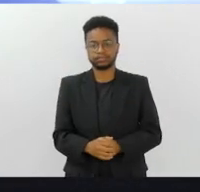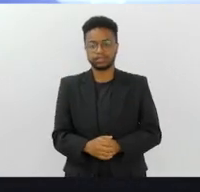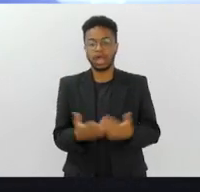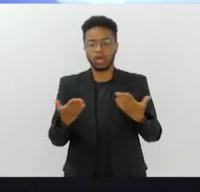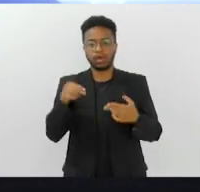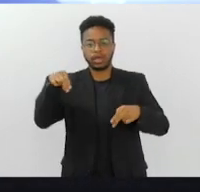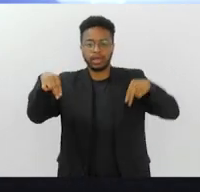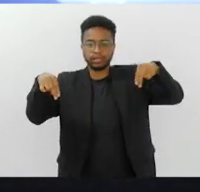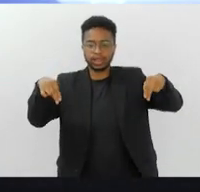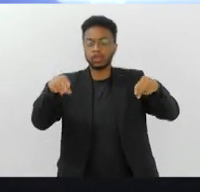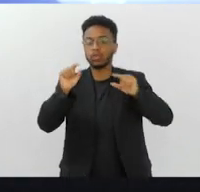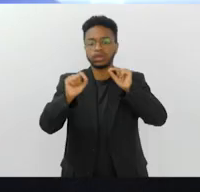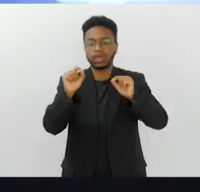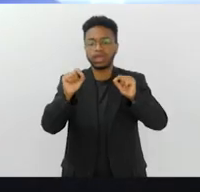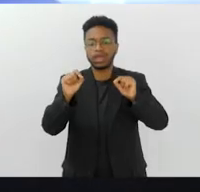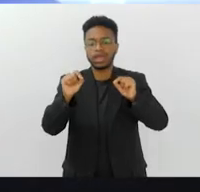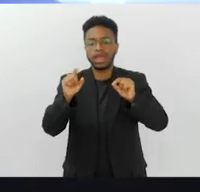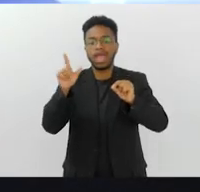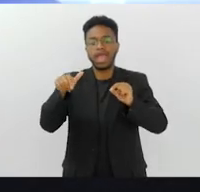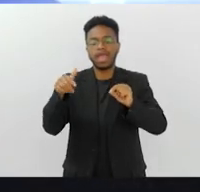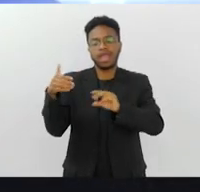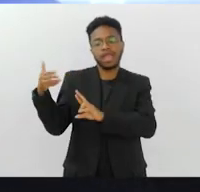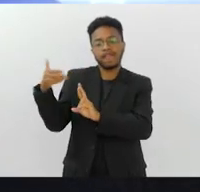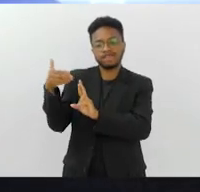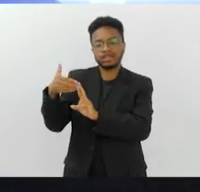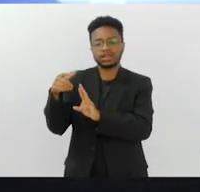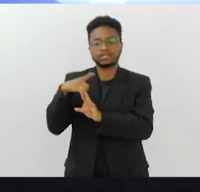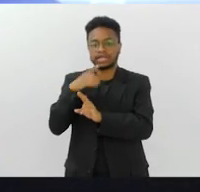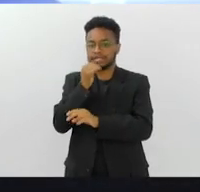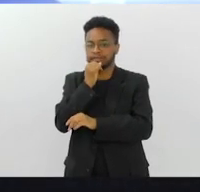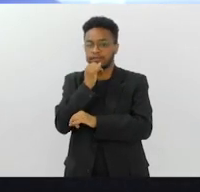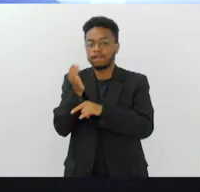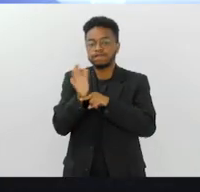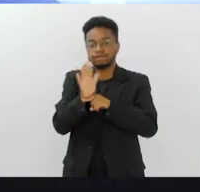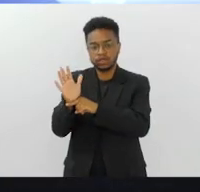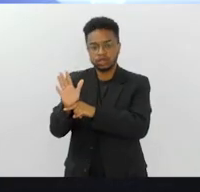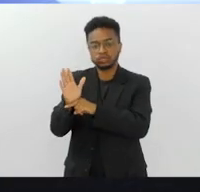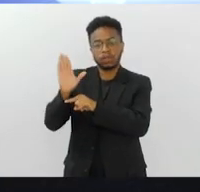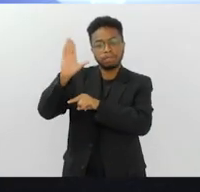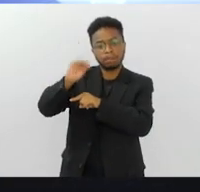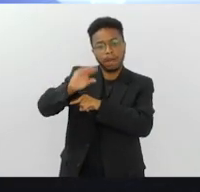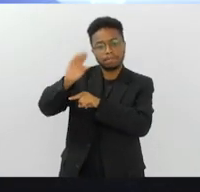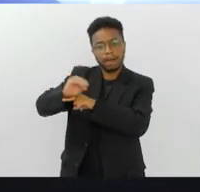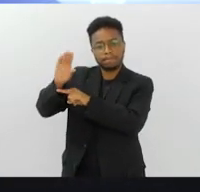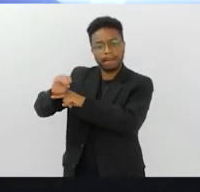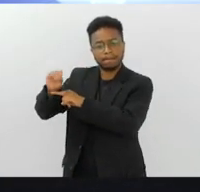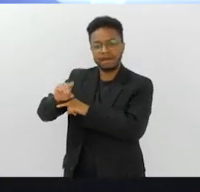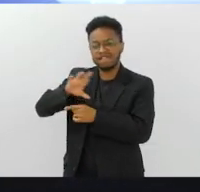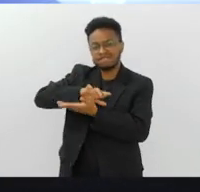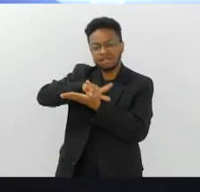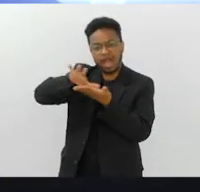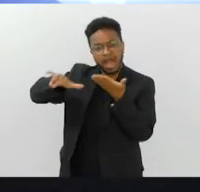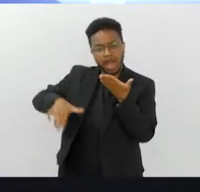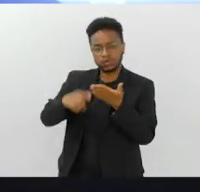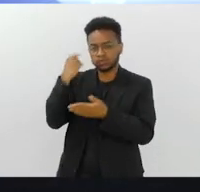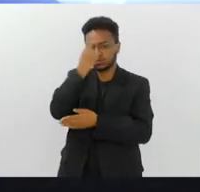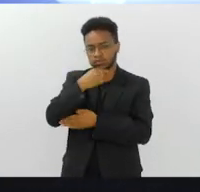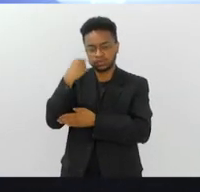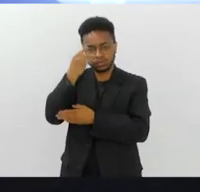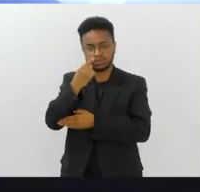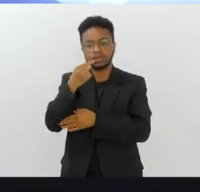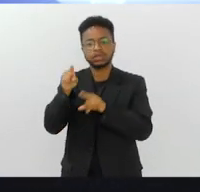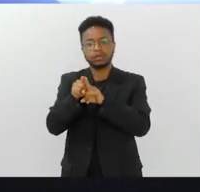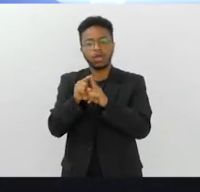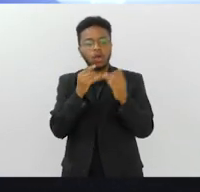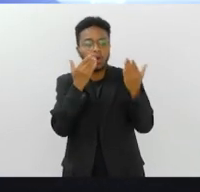n para n é a referência cruzada que é quando a gente tem vídeos que tão capturando centenas de faces ali por segundo e tá